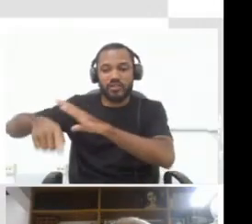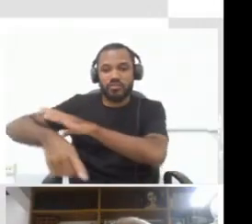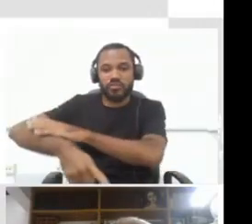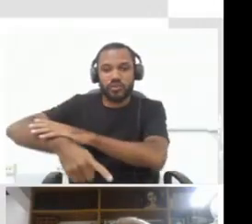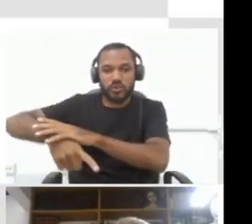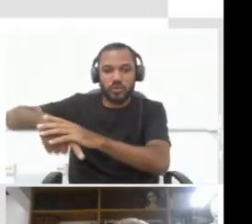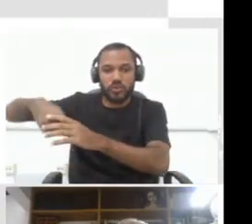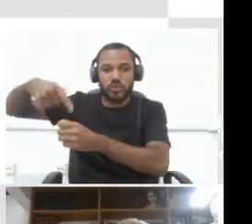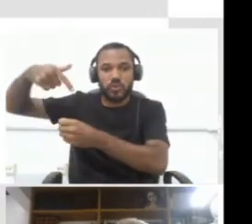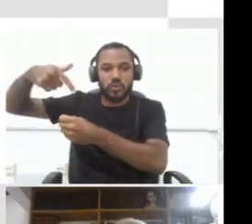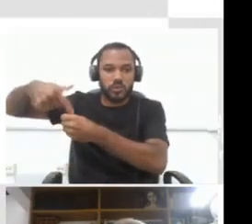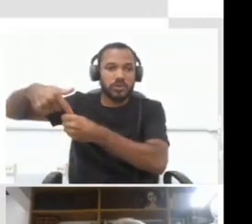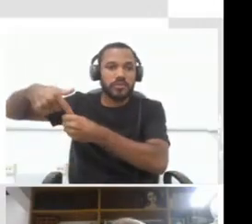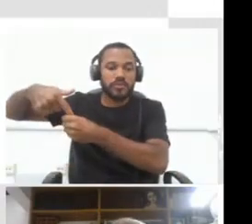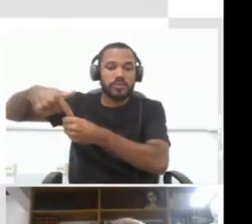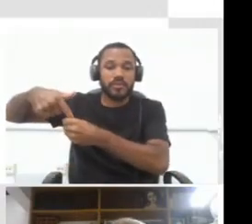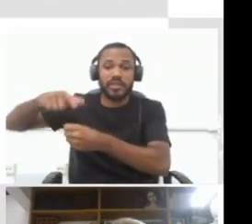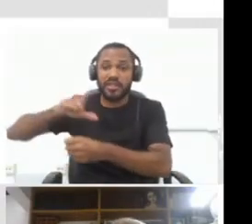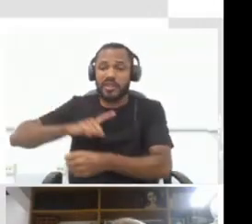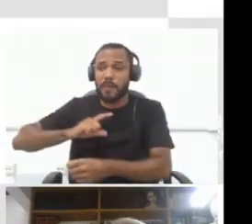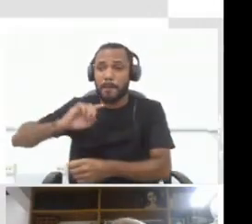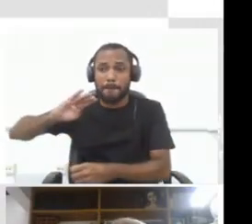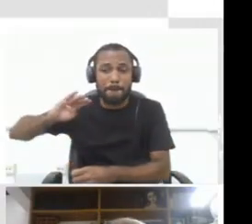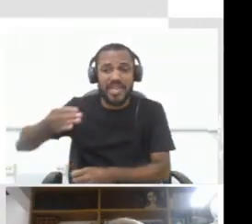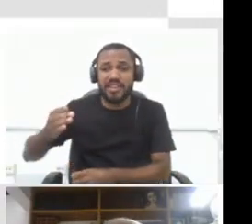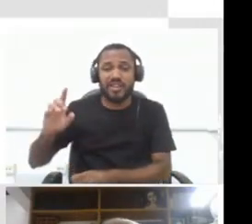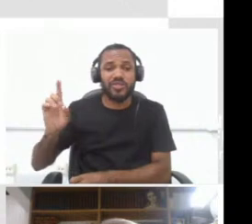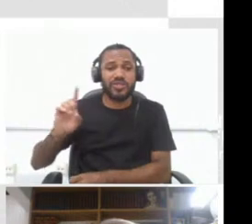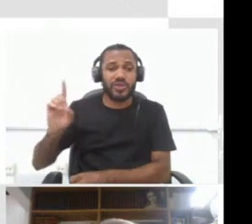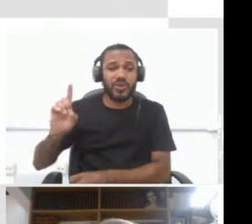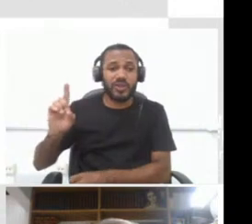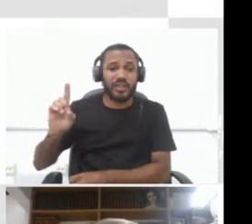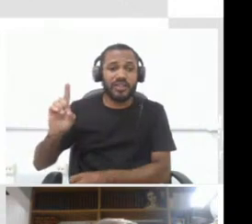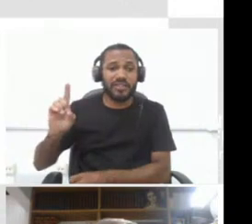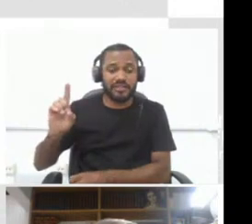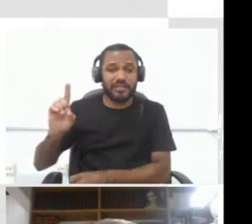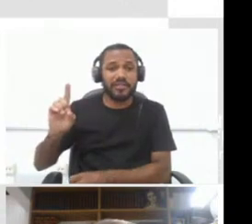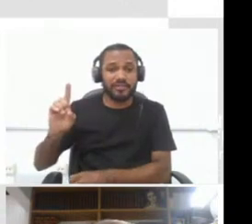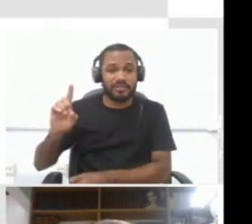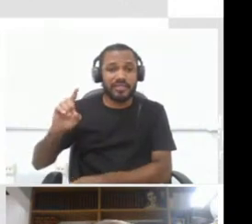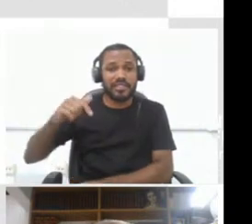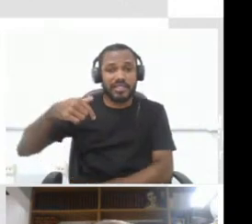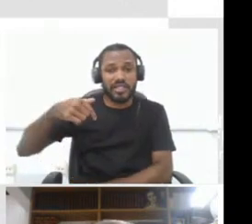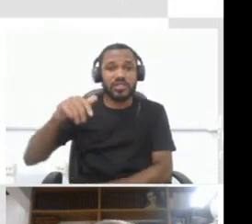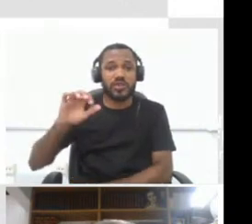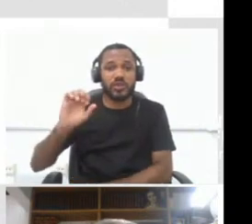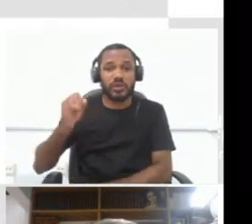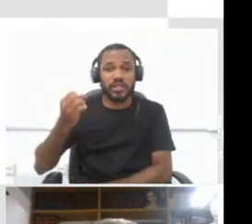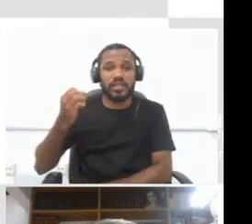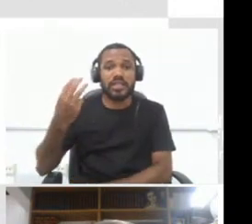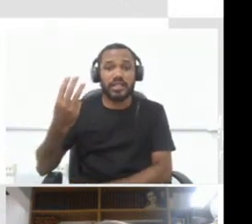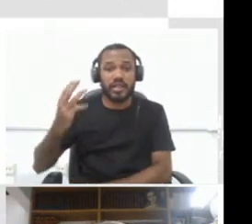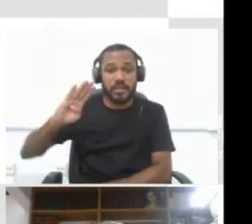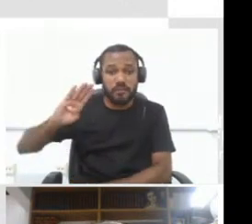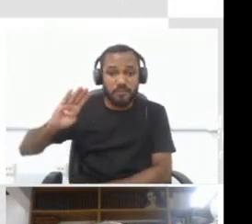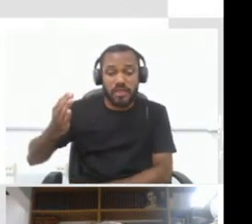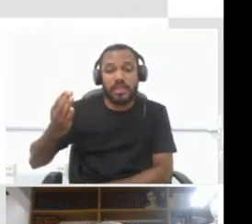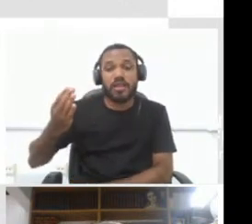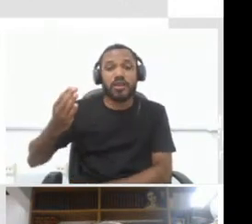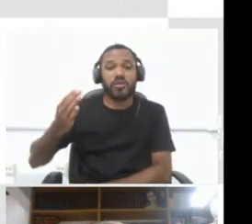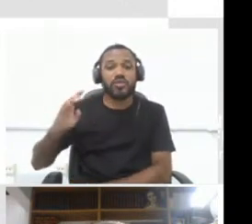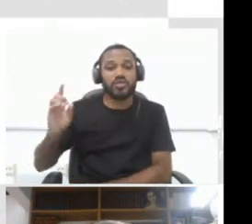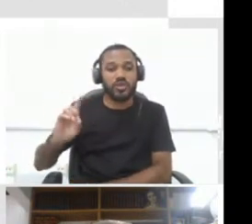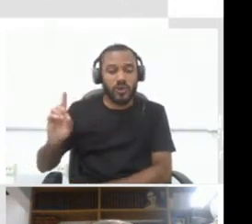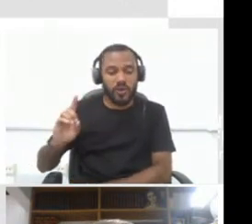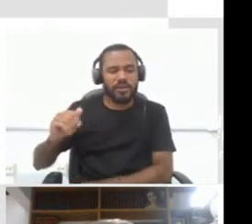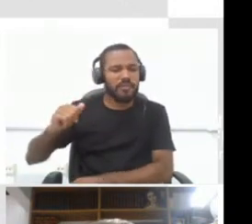em bilhões de dólares, e aqui nós estamos falando, portanto, de 783 bilhões de dólares, 897 bilhões